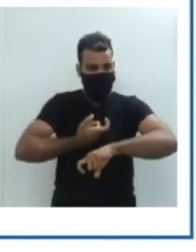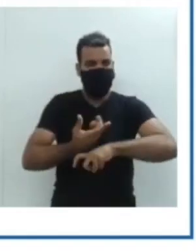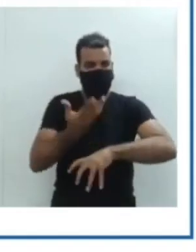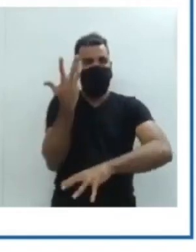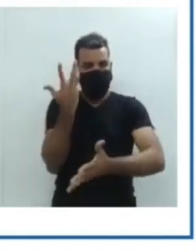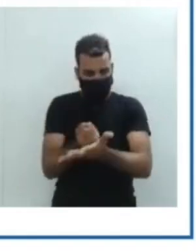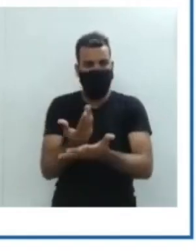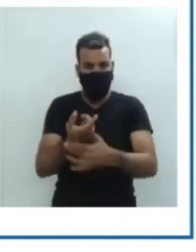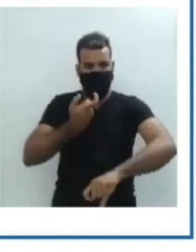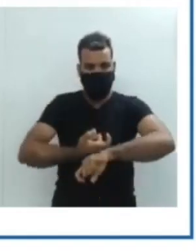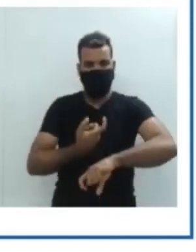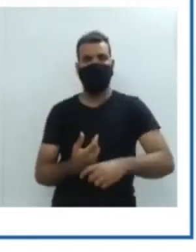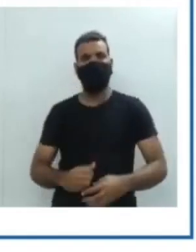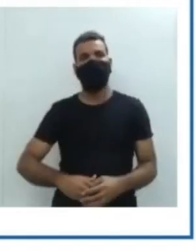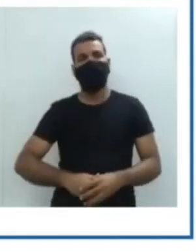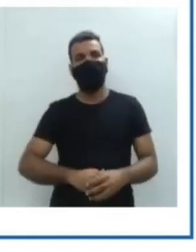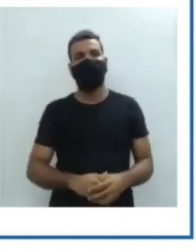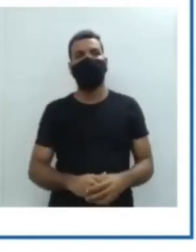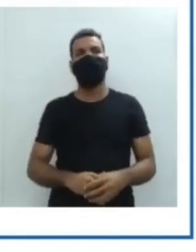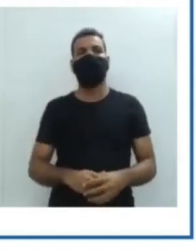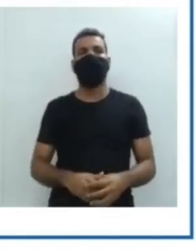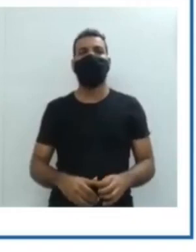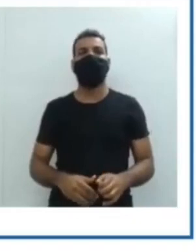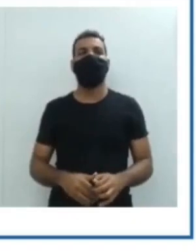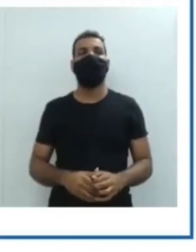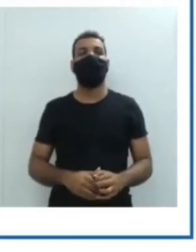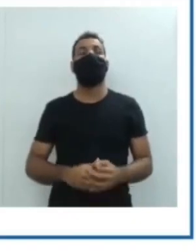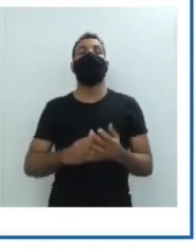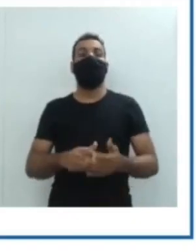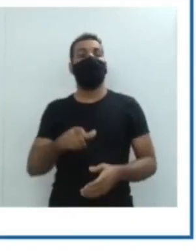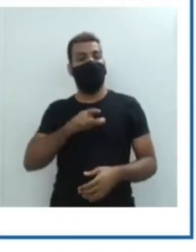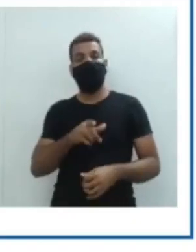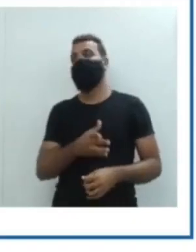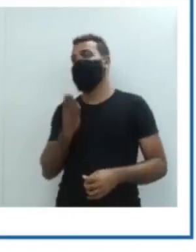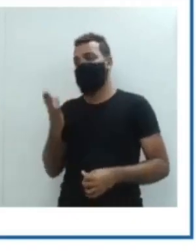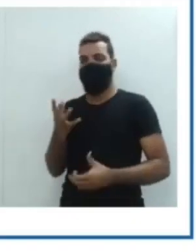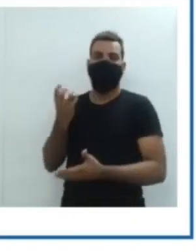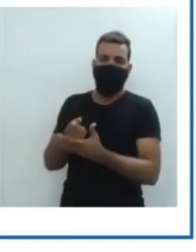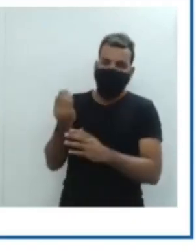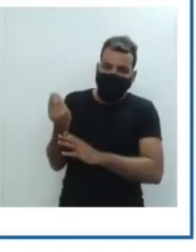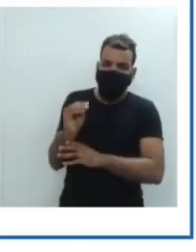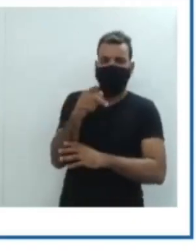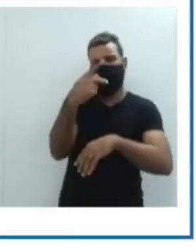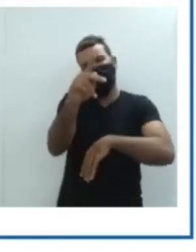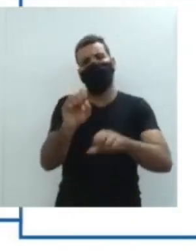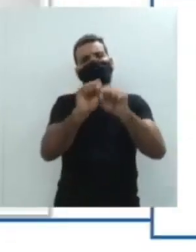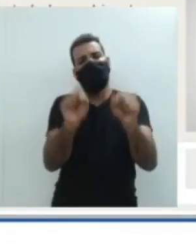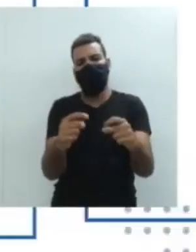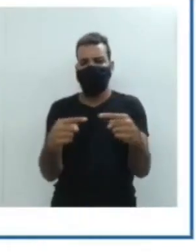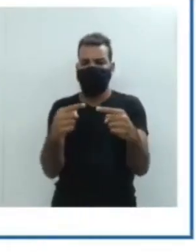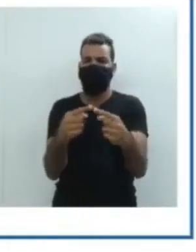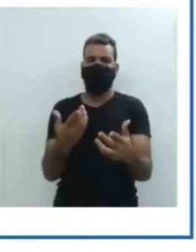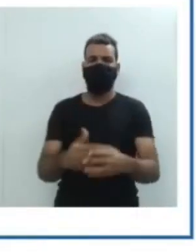eletrônico a parte Friends certo e instale o seu servidor Shopping de acordo com seu sistema operacional